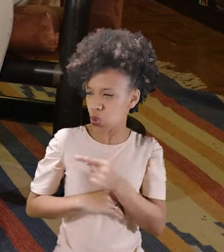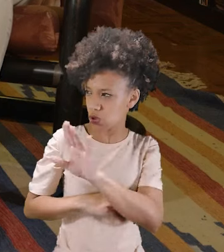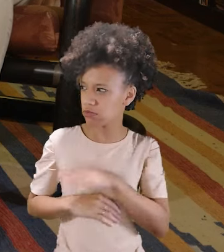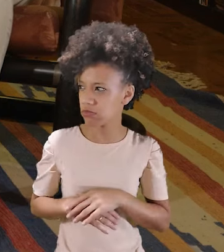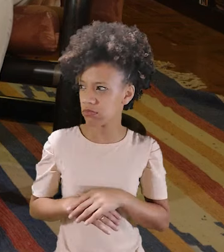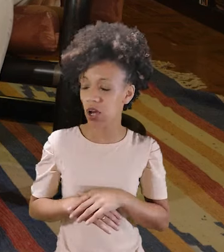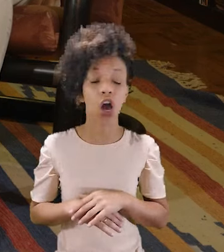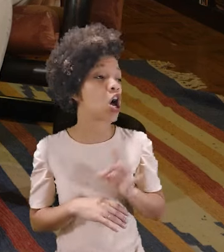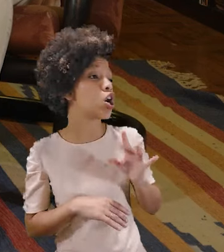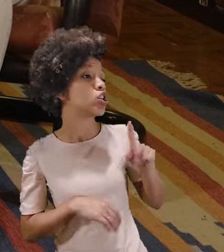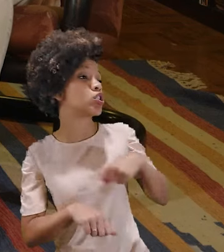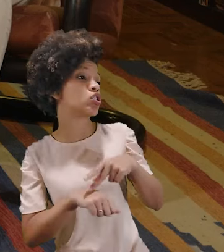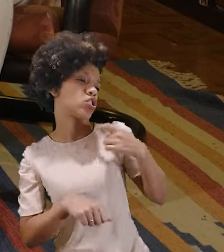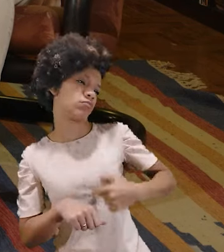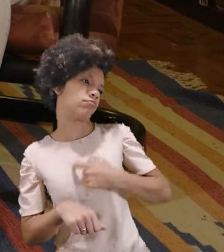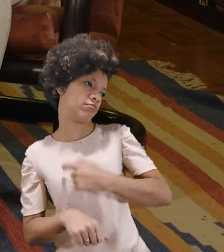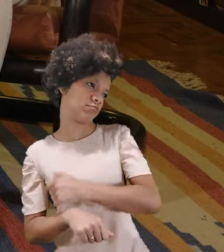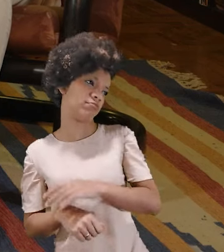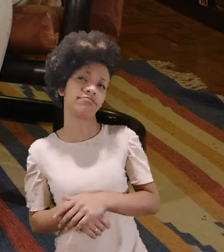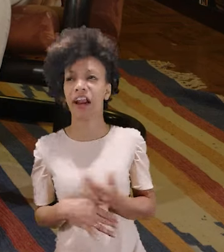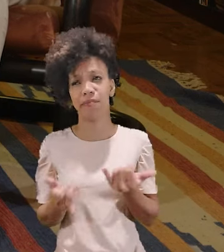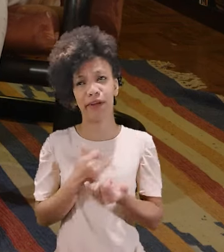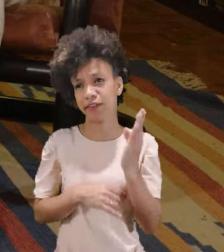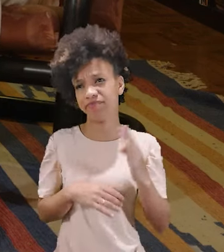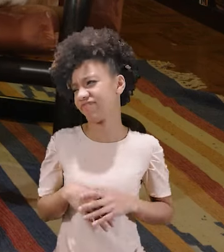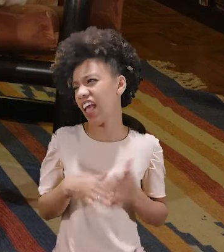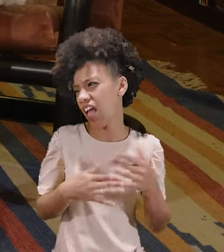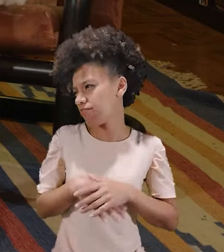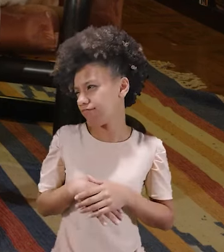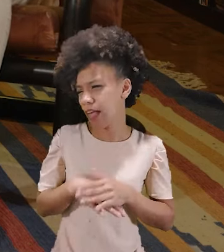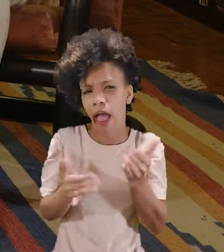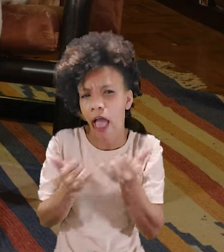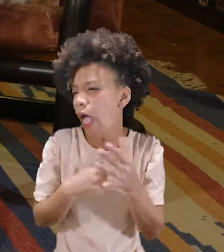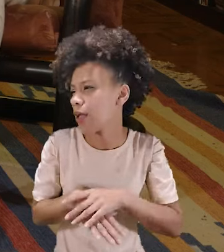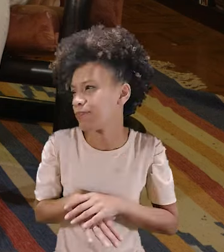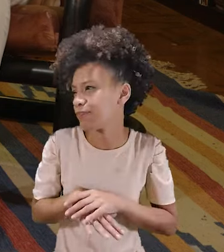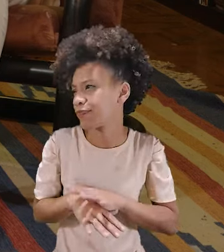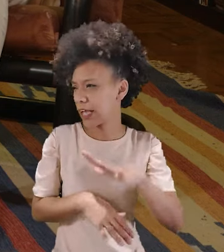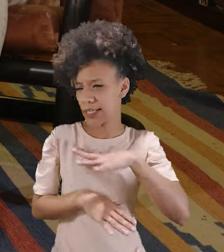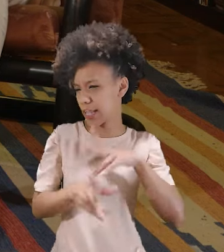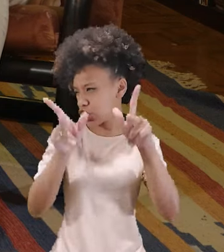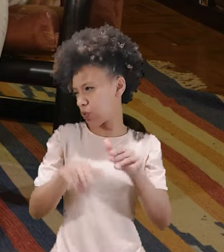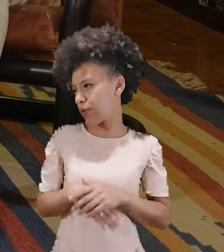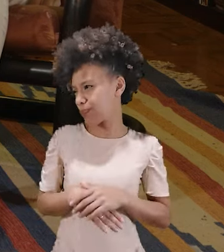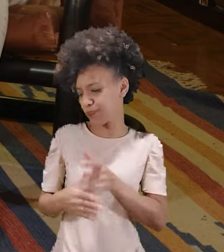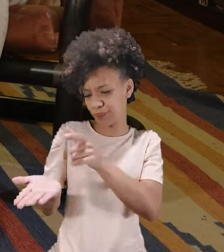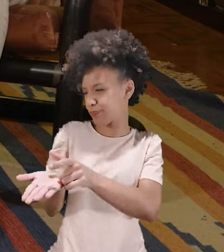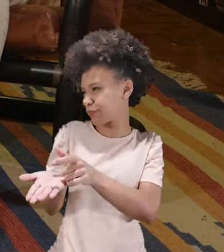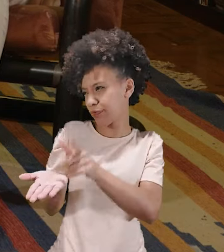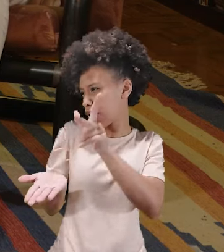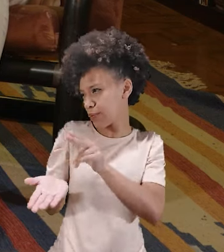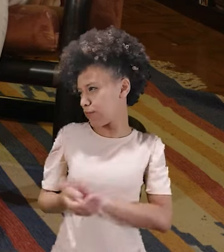fui para fora só a gente no ali máximo que Brasil também é um bairro aqui do lado do motorista a mesma coisa ter uma meu